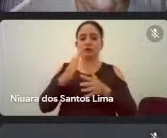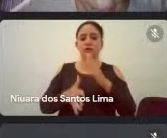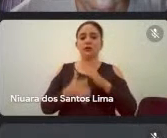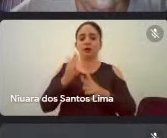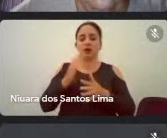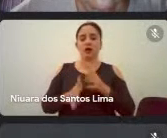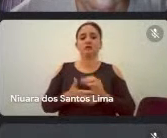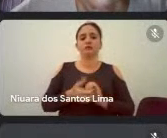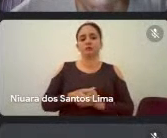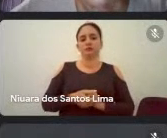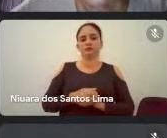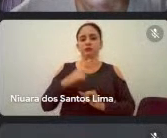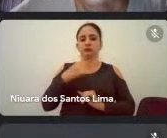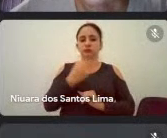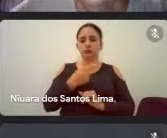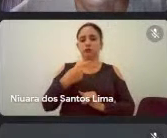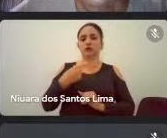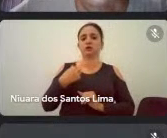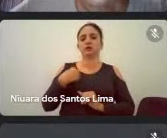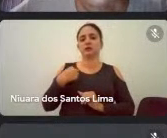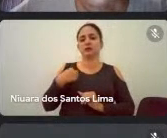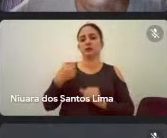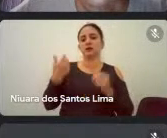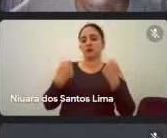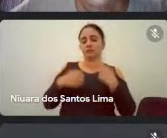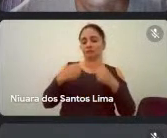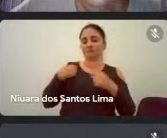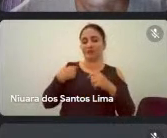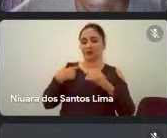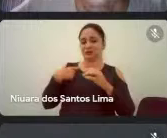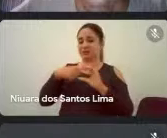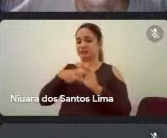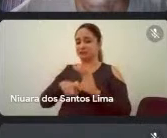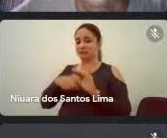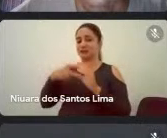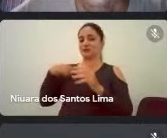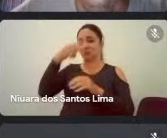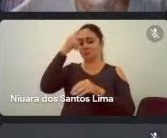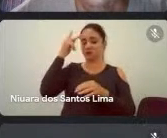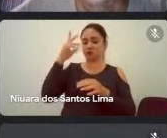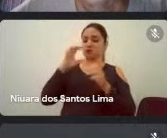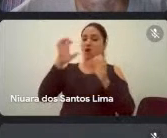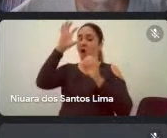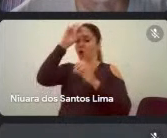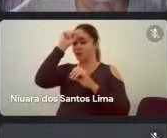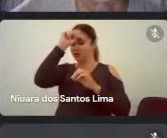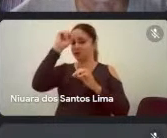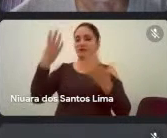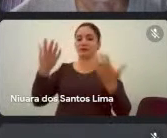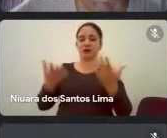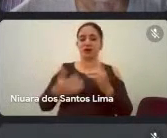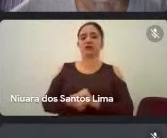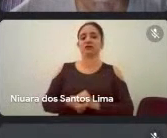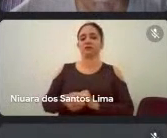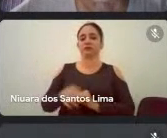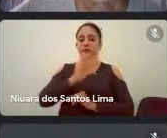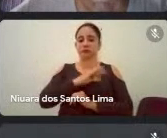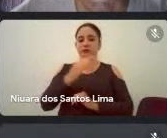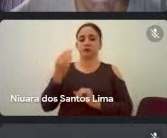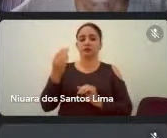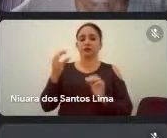Nós dependemos de pessoas que nos ensinem, nós dependemos assim, de um aprendizado, né? De lidar com